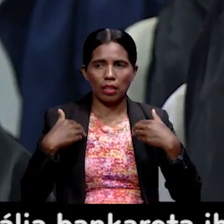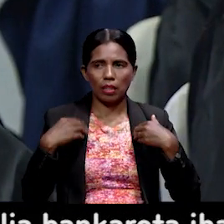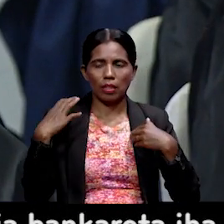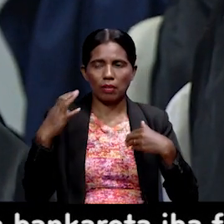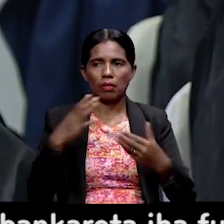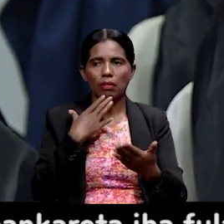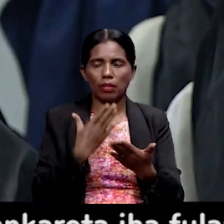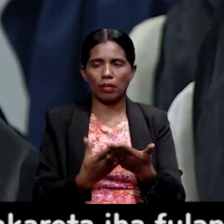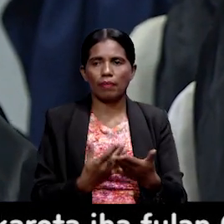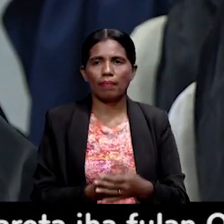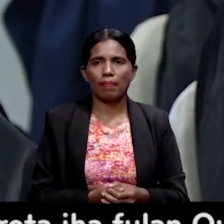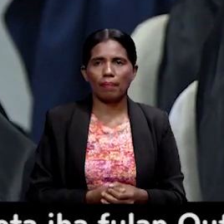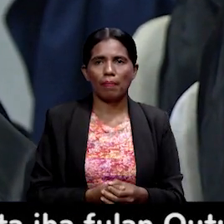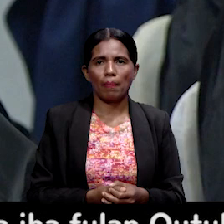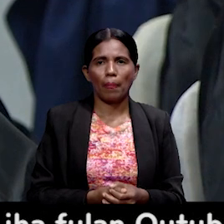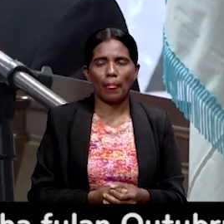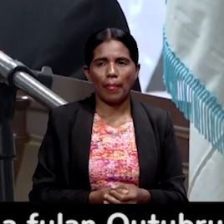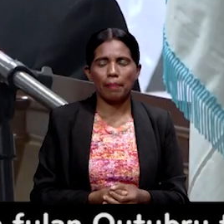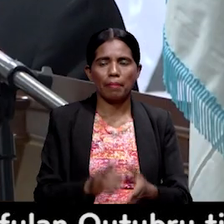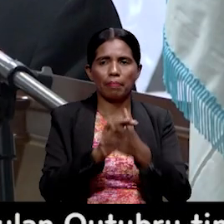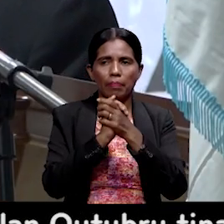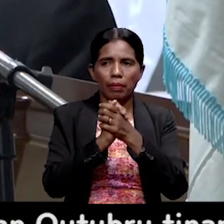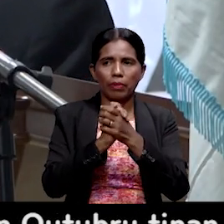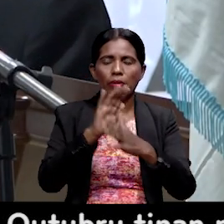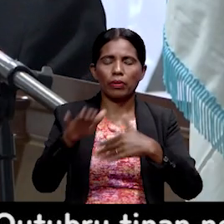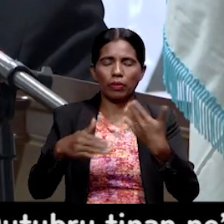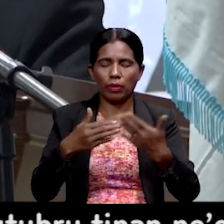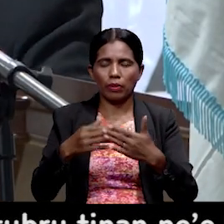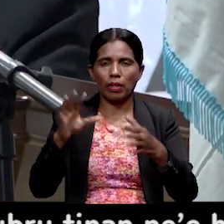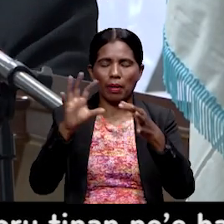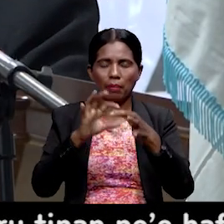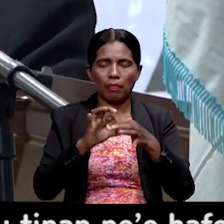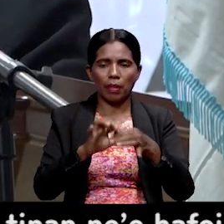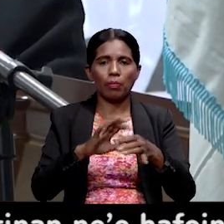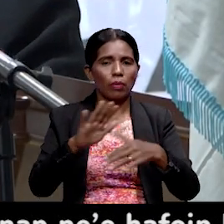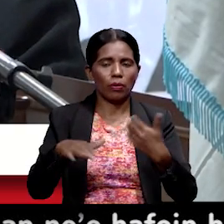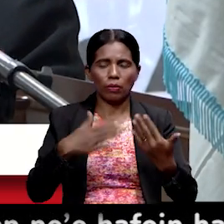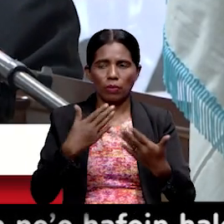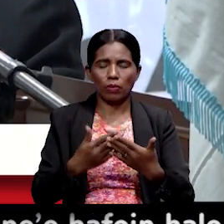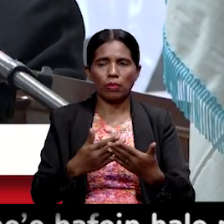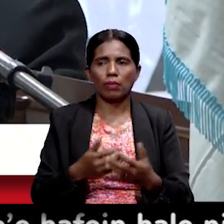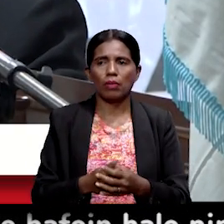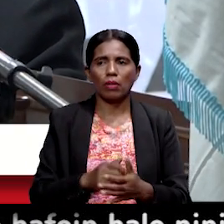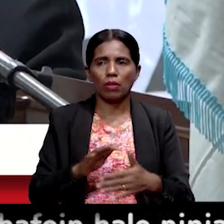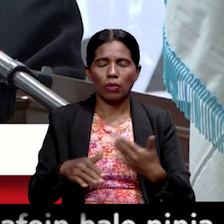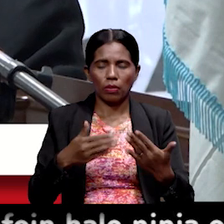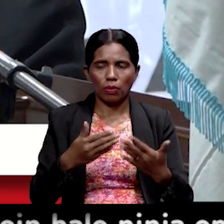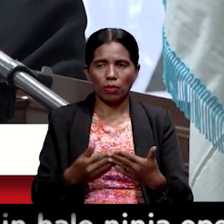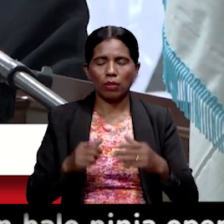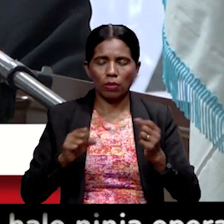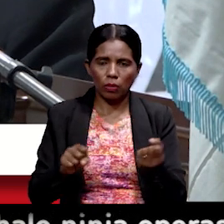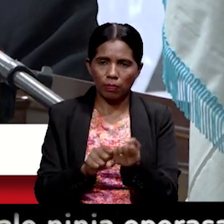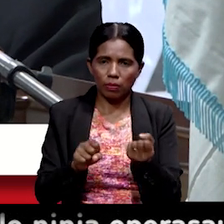liutano. Estão por isso de parabéns todos os membros da comissão instaladora e todos aqueles que